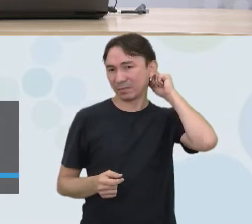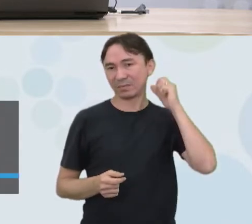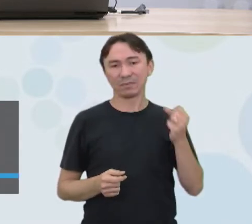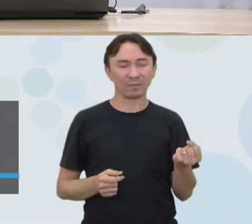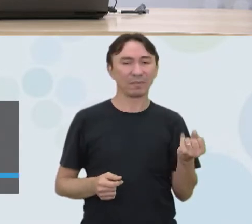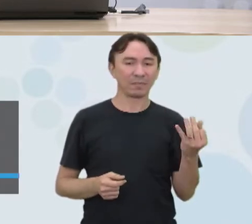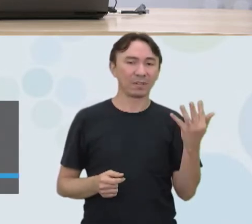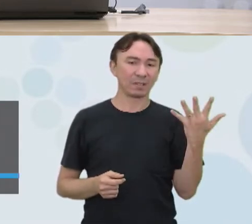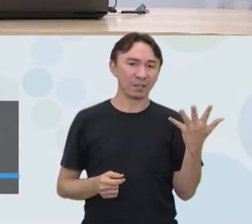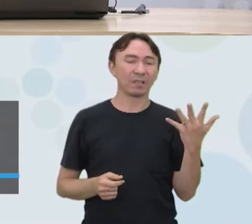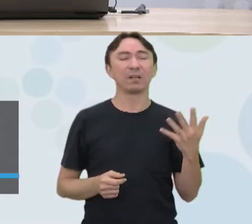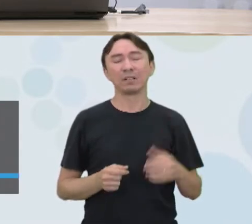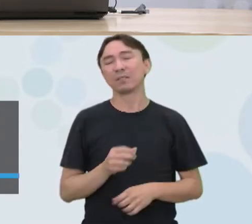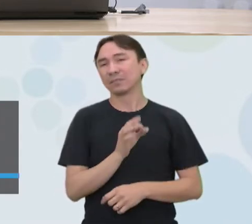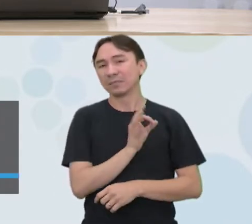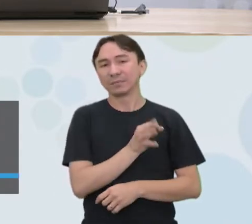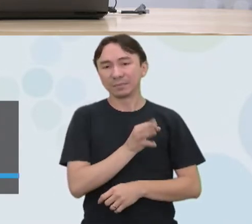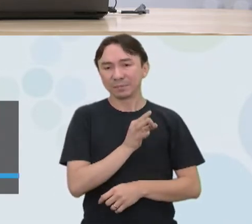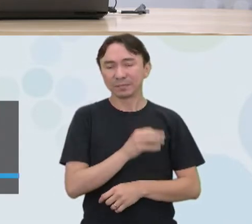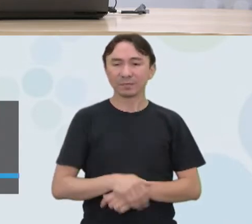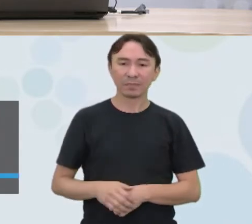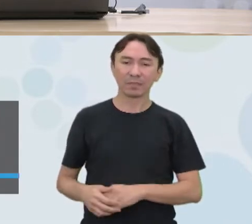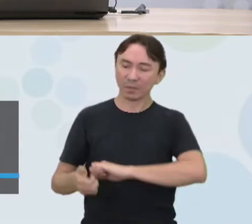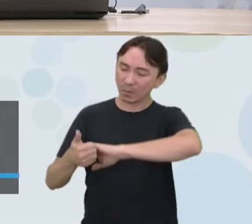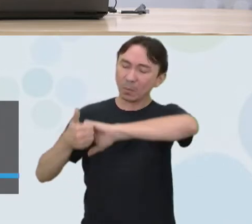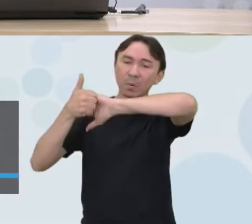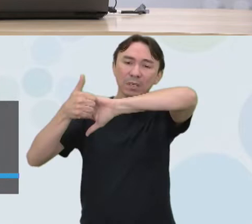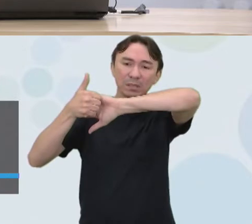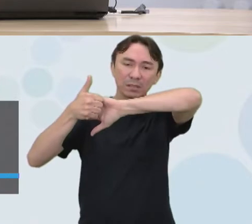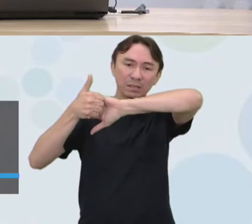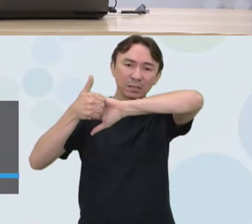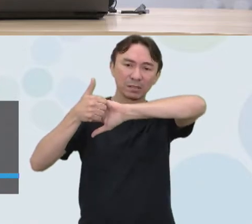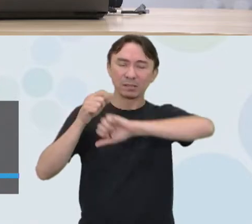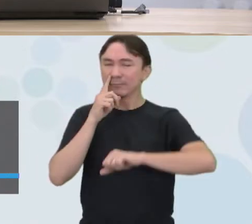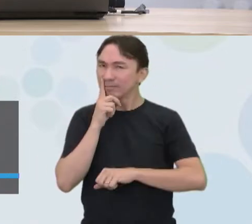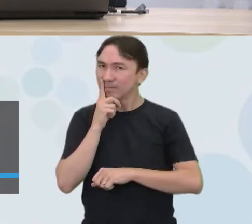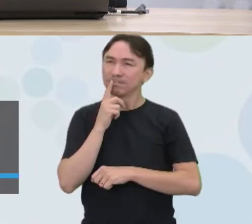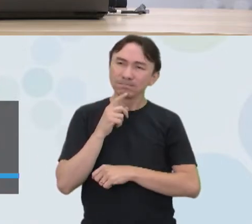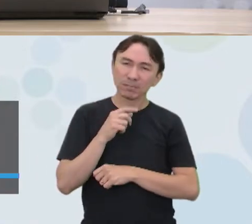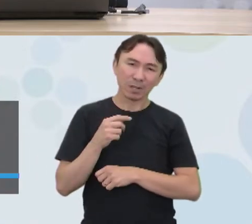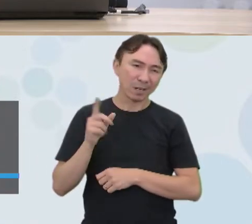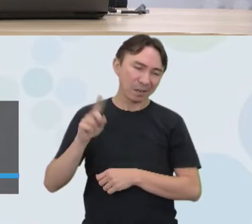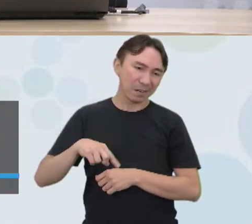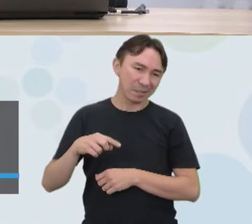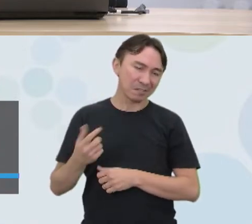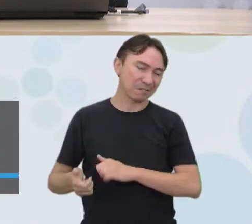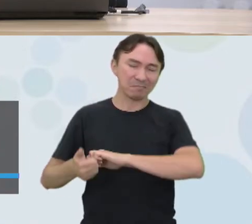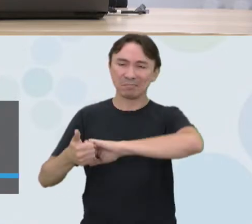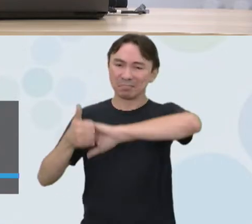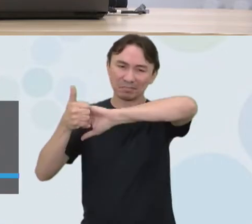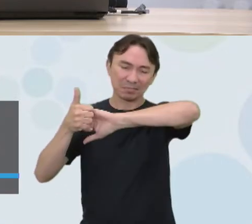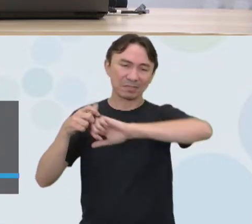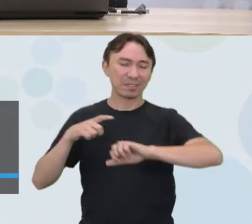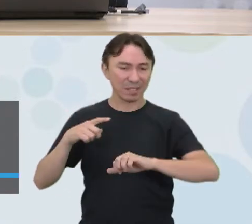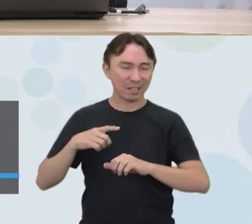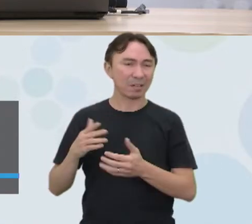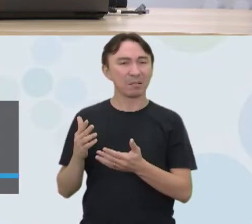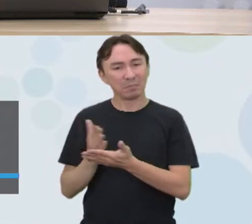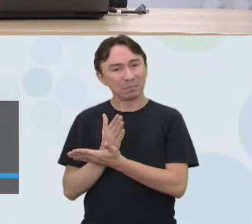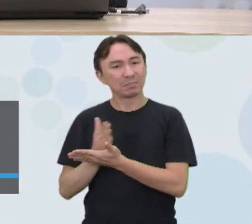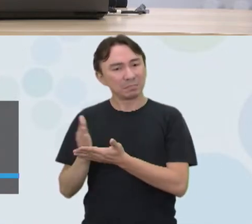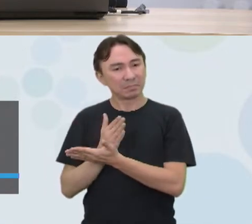Respostas numéricas. Numéricas, tá. Ok? E qualitativo, Osmar? Qualidades. Qualidade, né? E aí tem algumas variáveis, né? Algum tipo